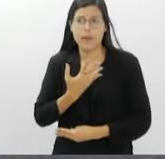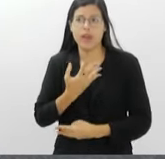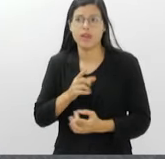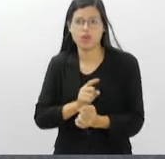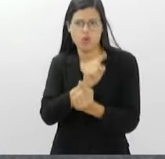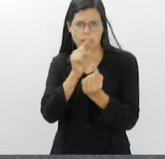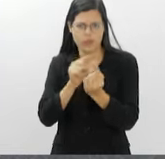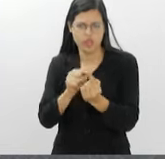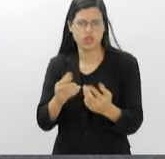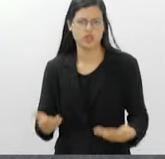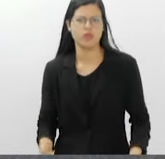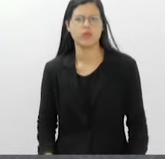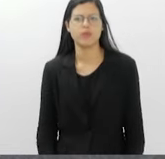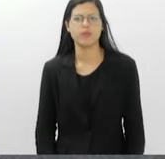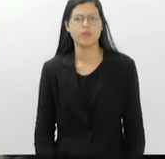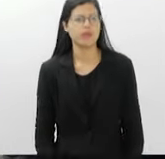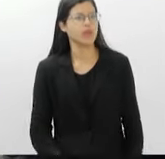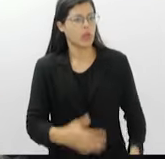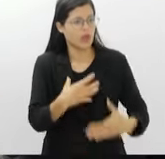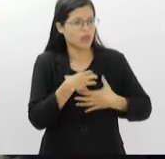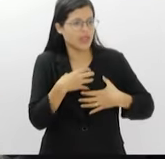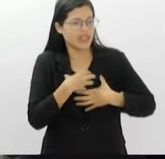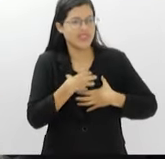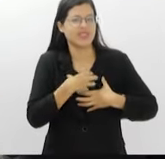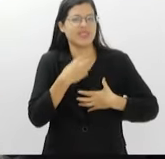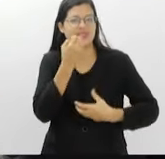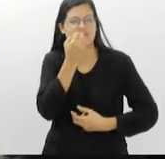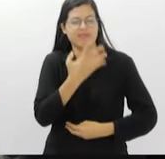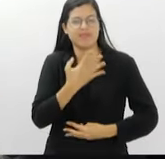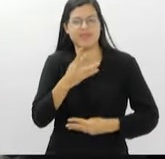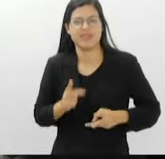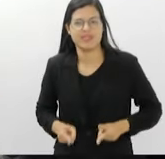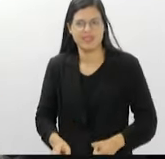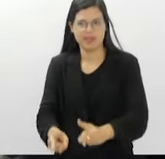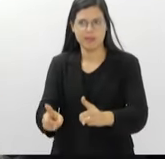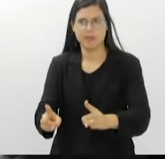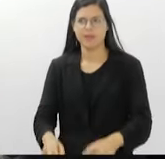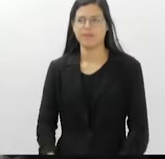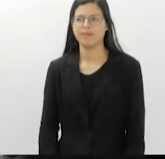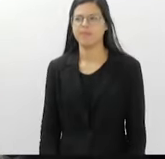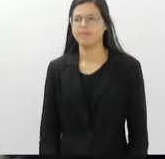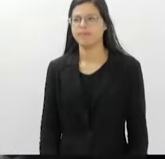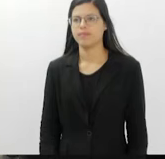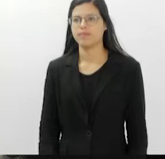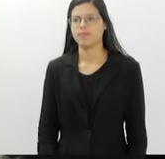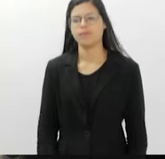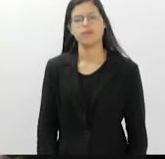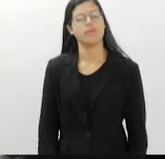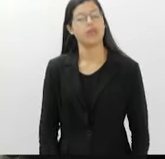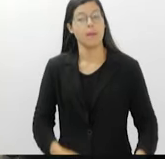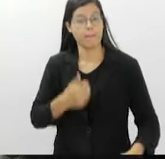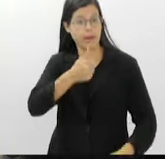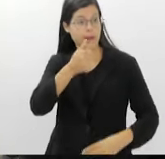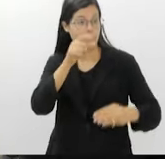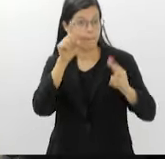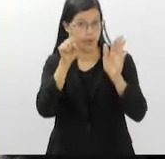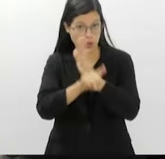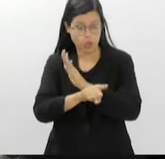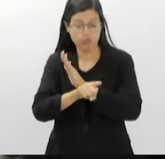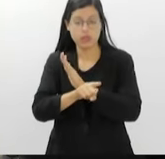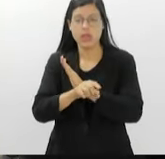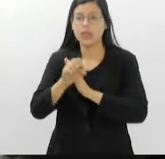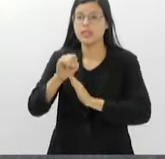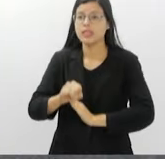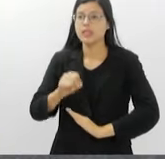Com Vossa Excelência, me sinto muito confortável sempre. Muito obrigado pela deferência. Então, a primeira pergunta: se alguém